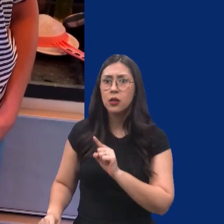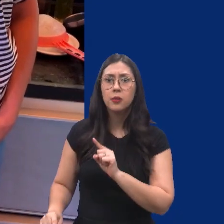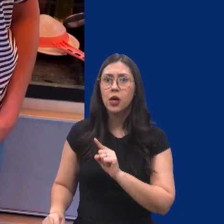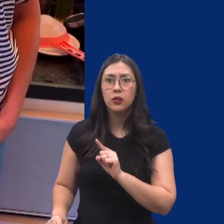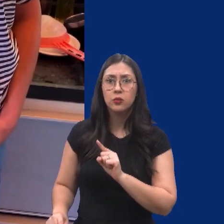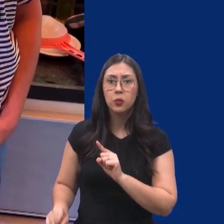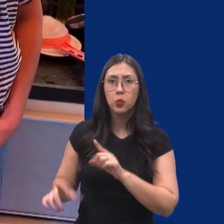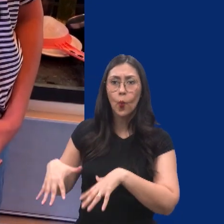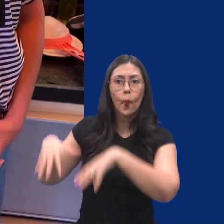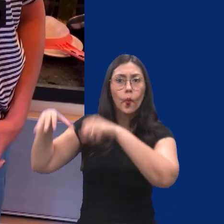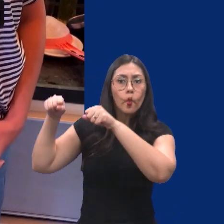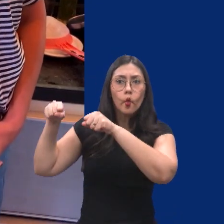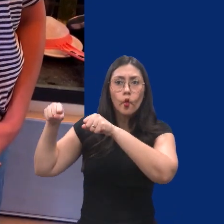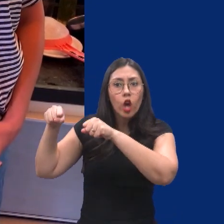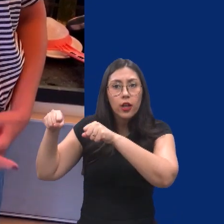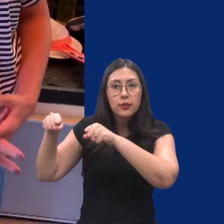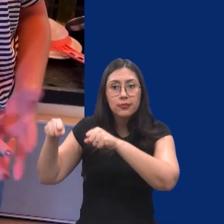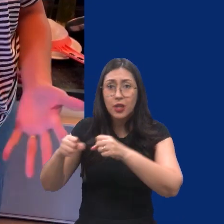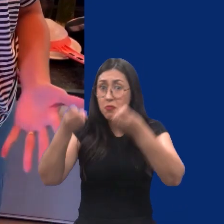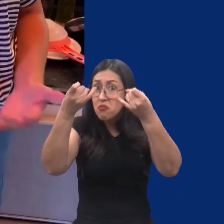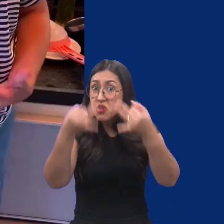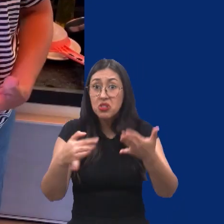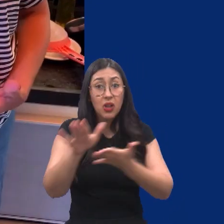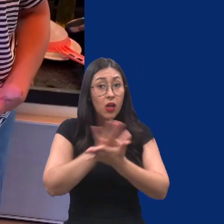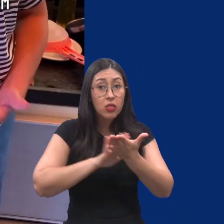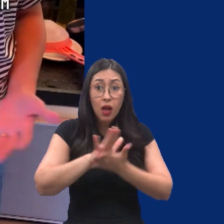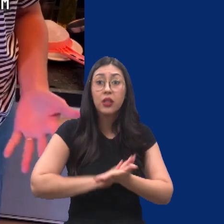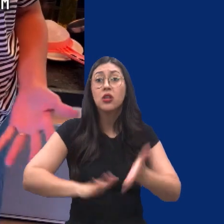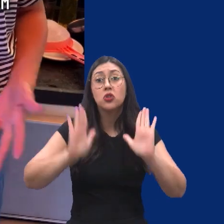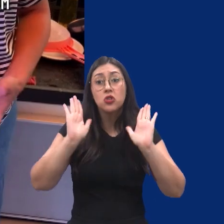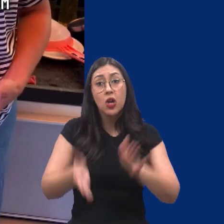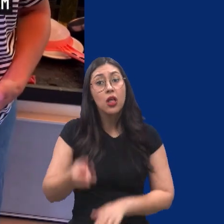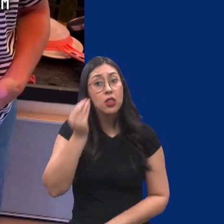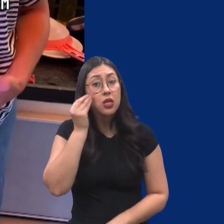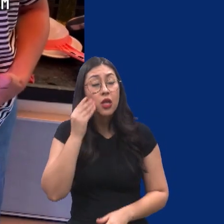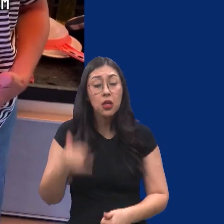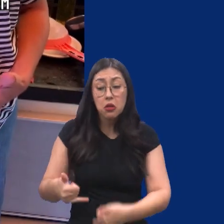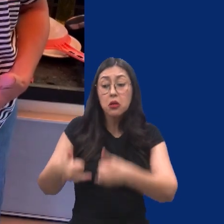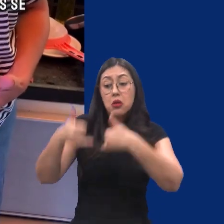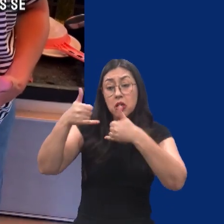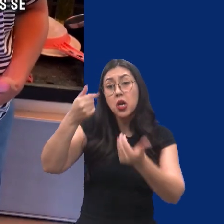explicação nenhuma. Prefeitura não, eu já liguei, já tentei ligar, marcar reunião com o